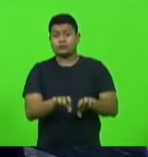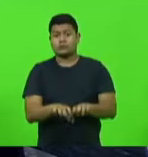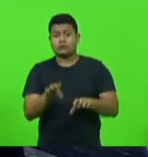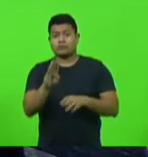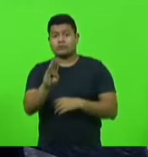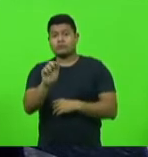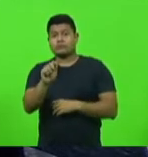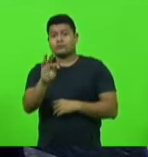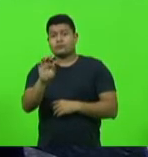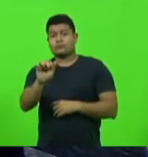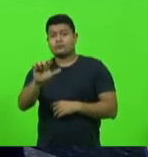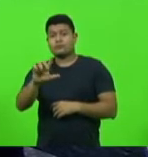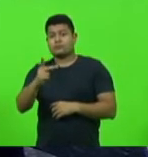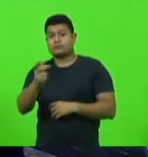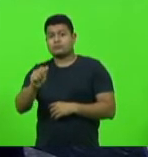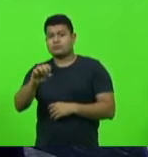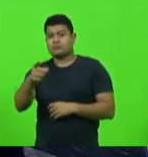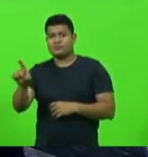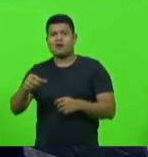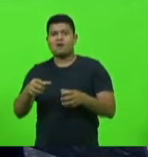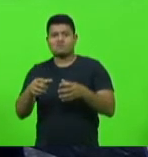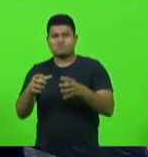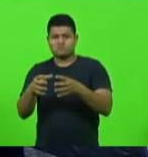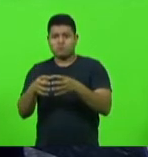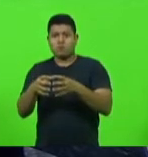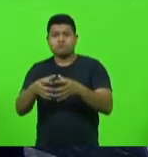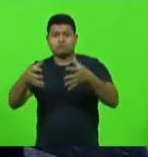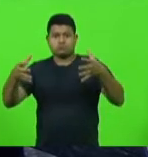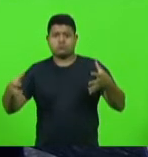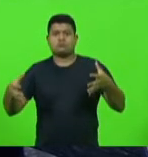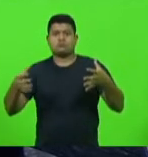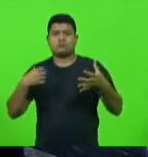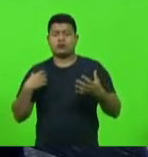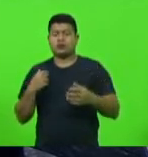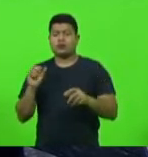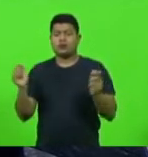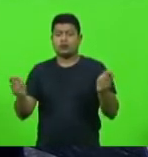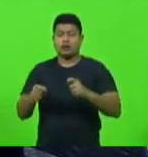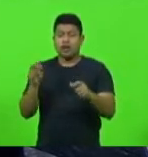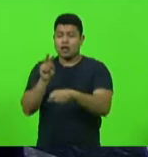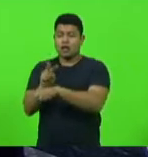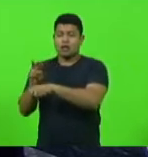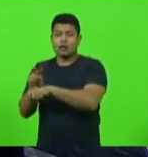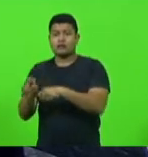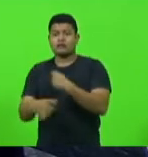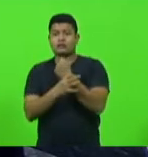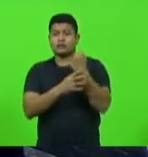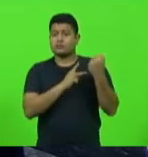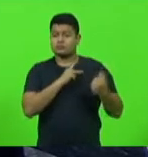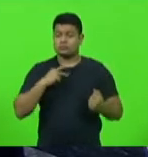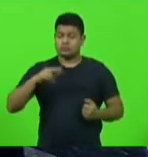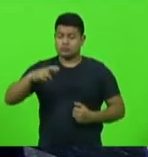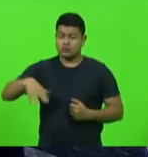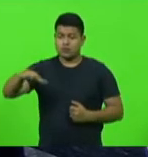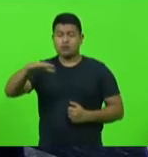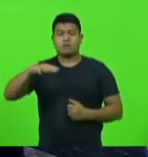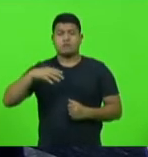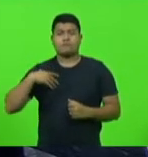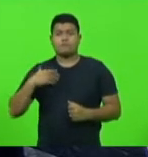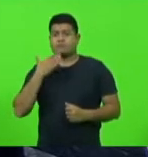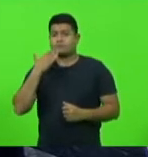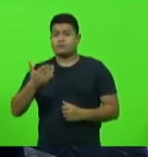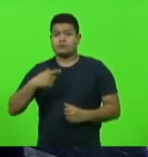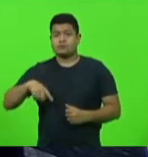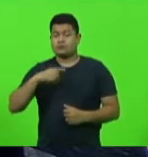suporte maior de atendimento à comunidade para preservar a segurança pública dos cidadãos naquela região. Então, o pedido aqui que reforçamos